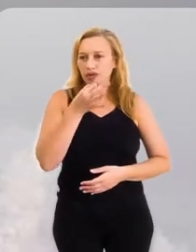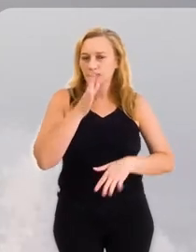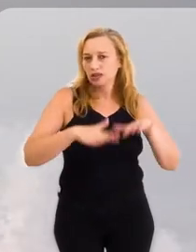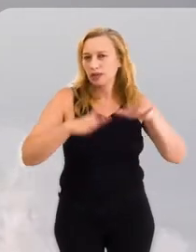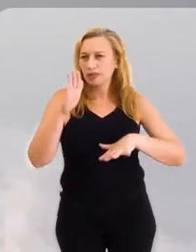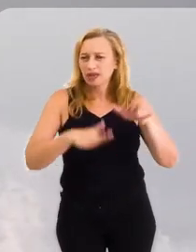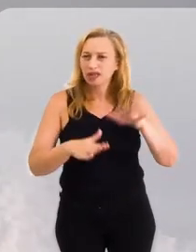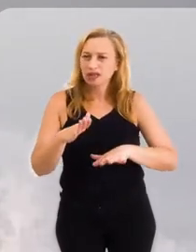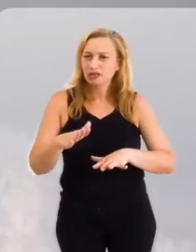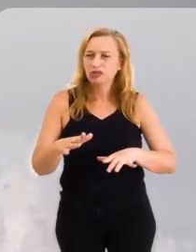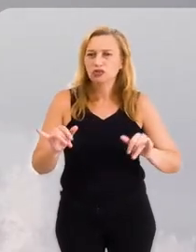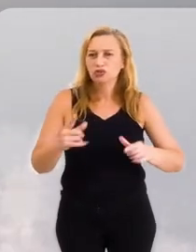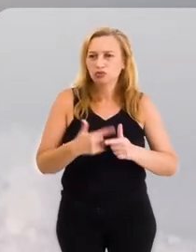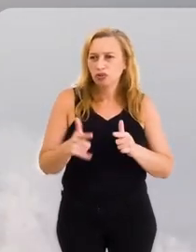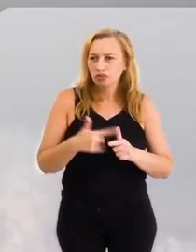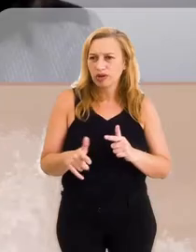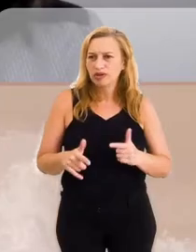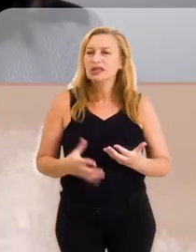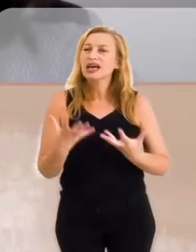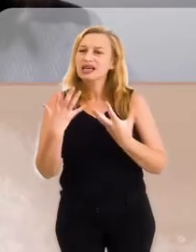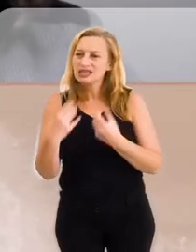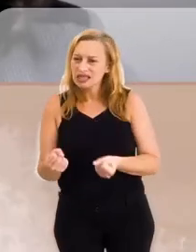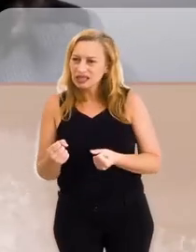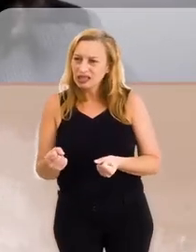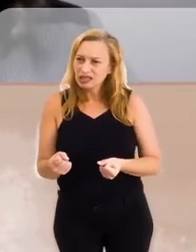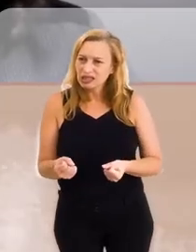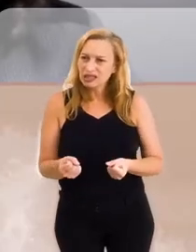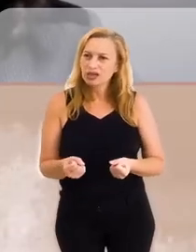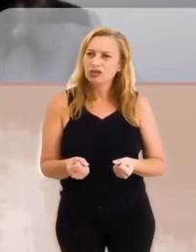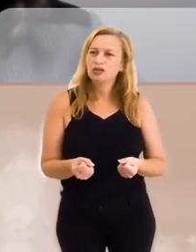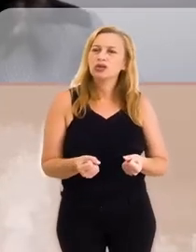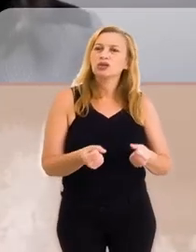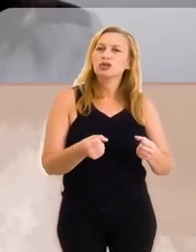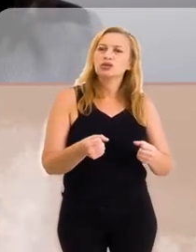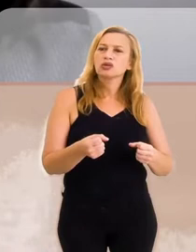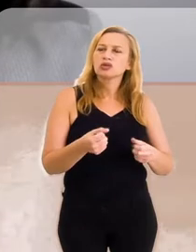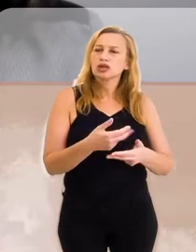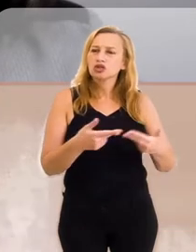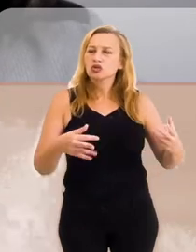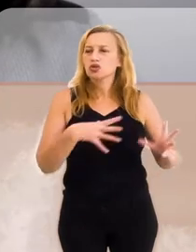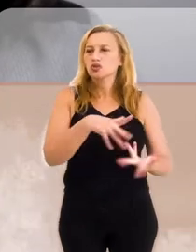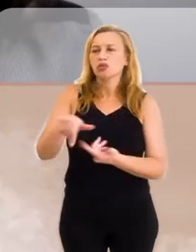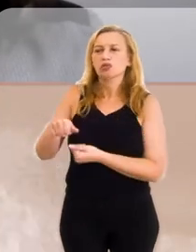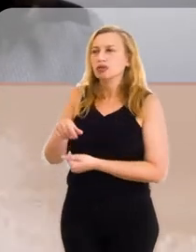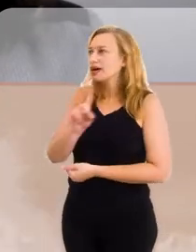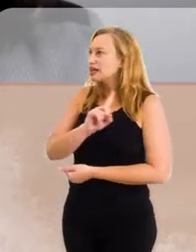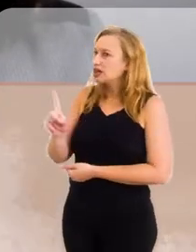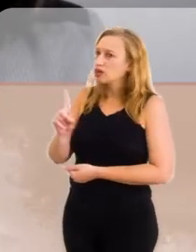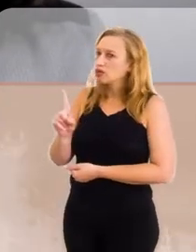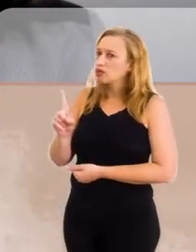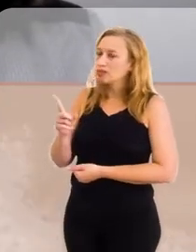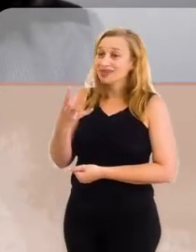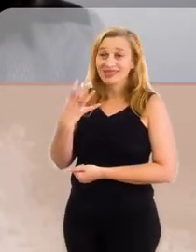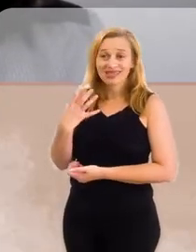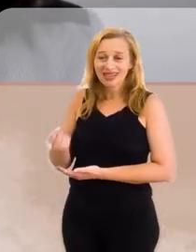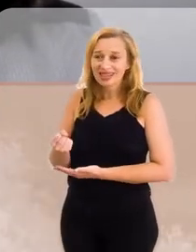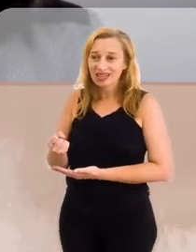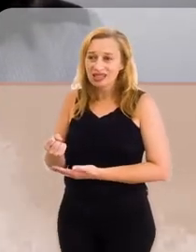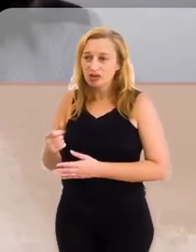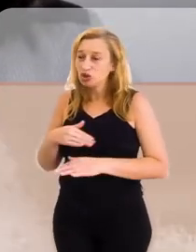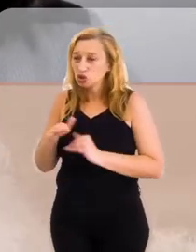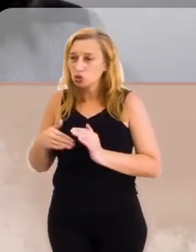posições independente das circunstâncias de aceitação das circunstâncias do mundo mas não consigo ação